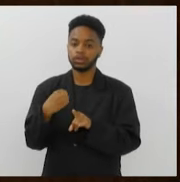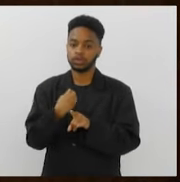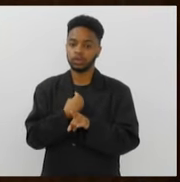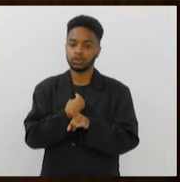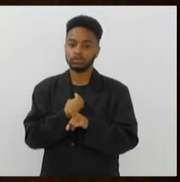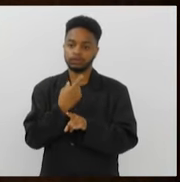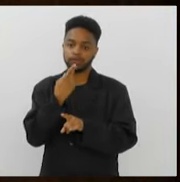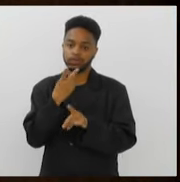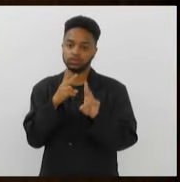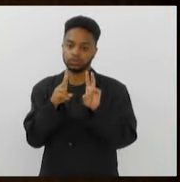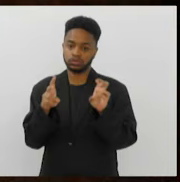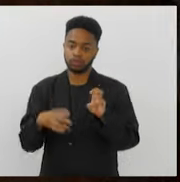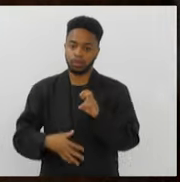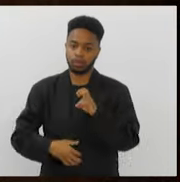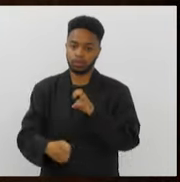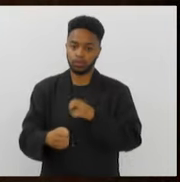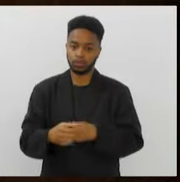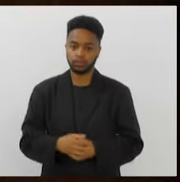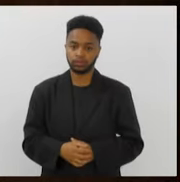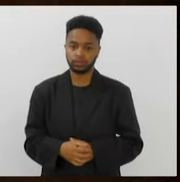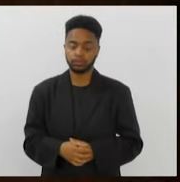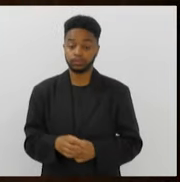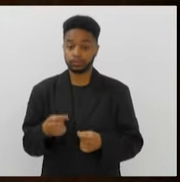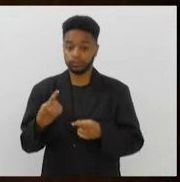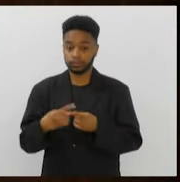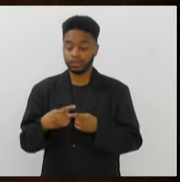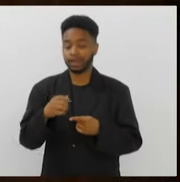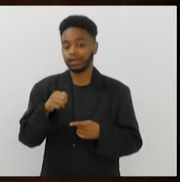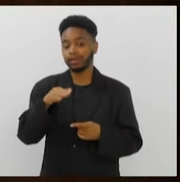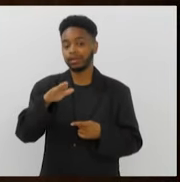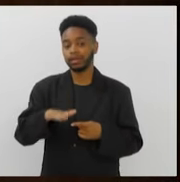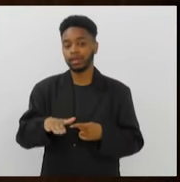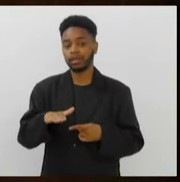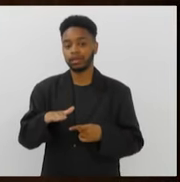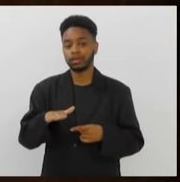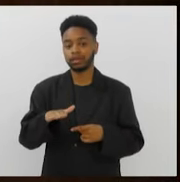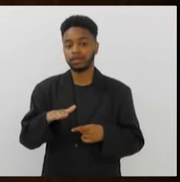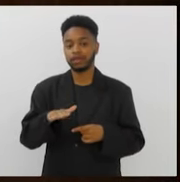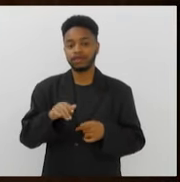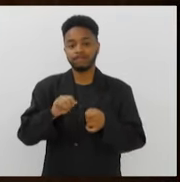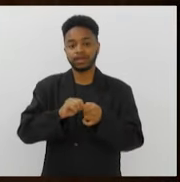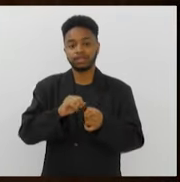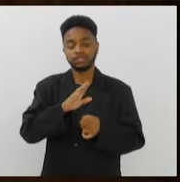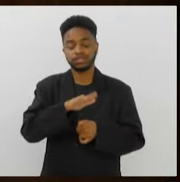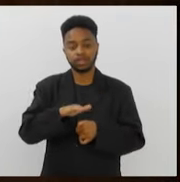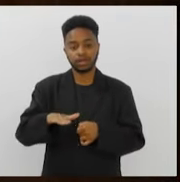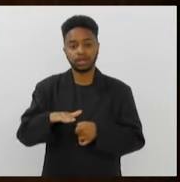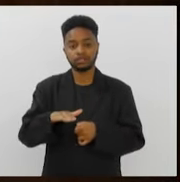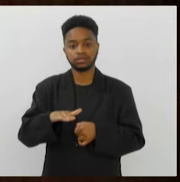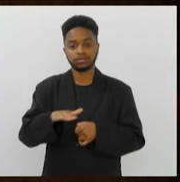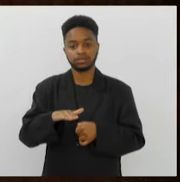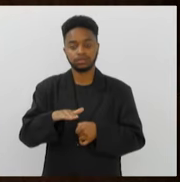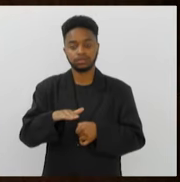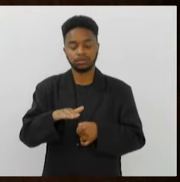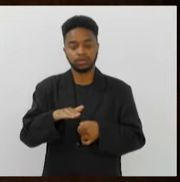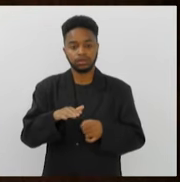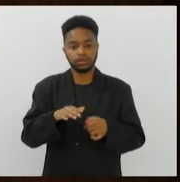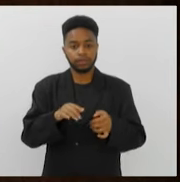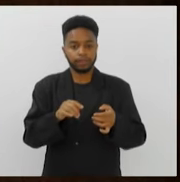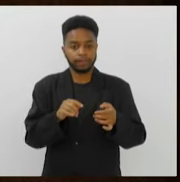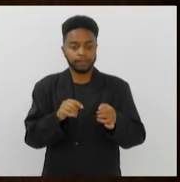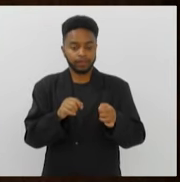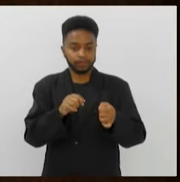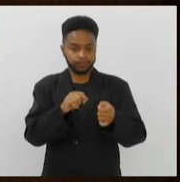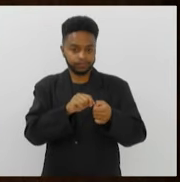aborto. Porque quem sexualiza crianças torna ela precoce, interessada em algo que ela deve